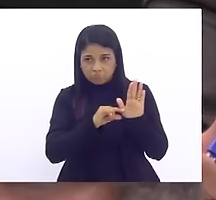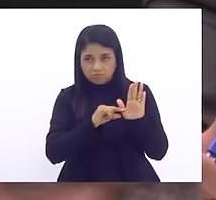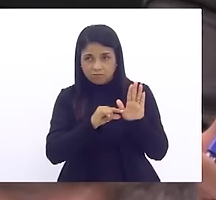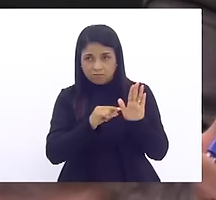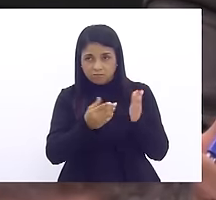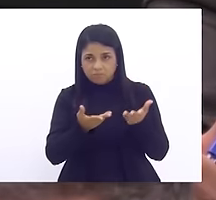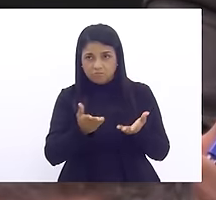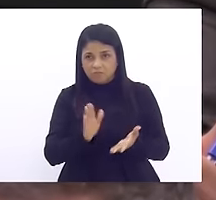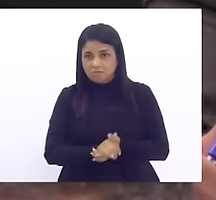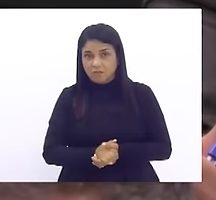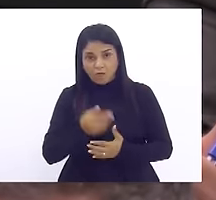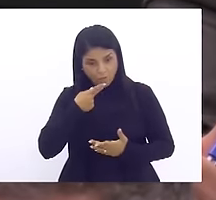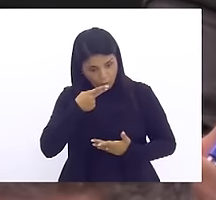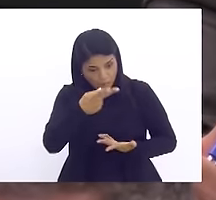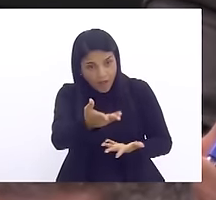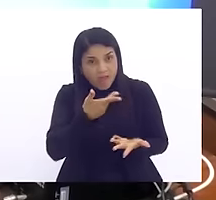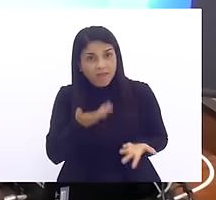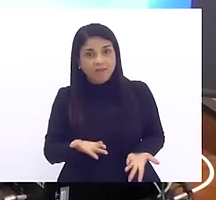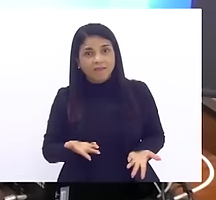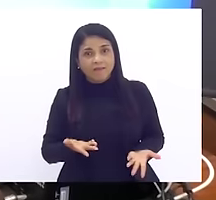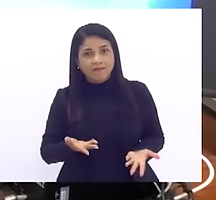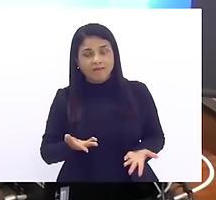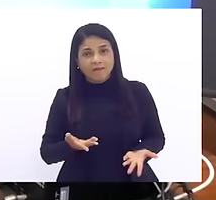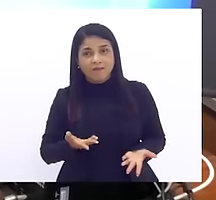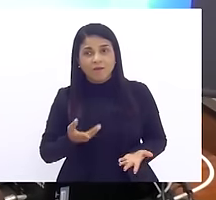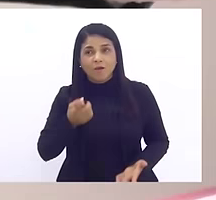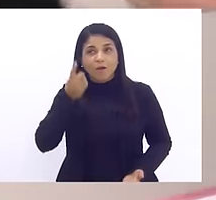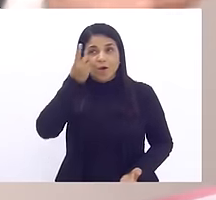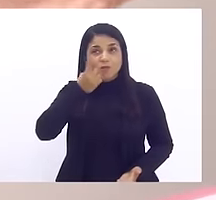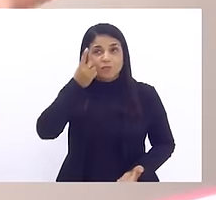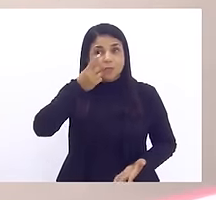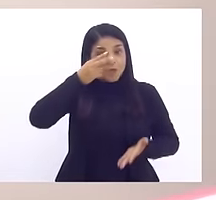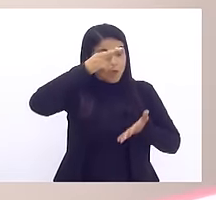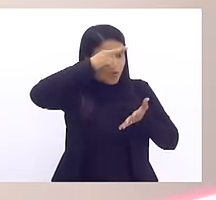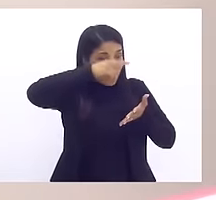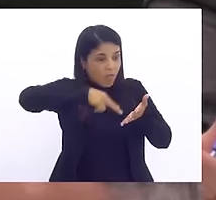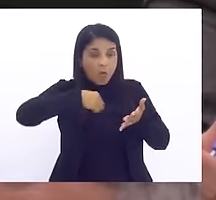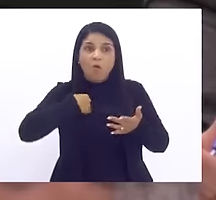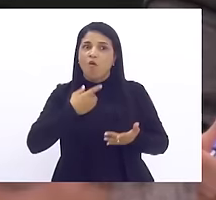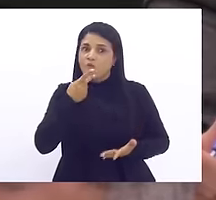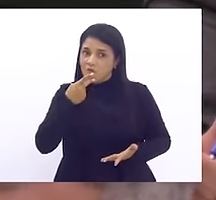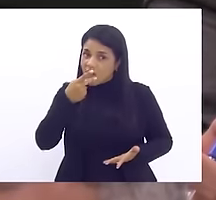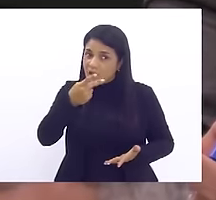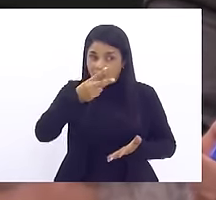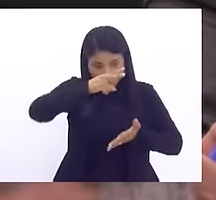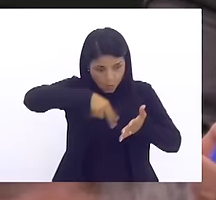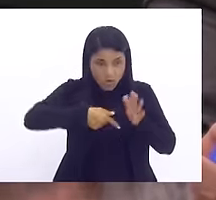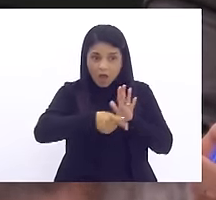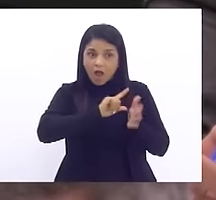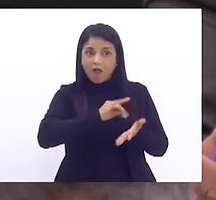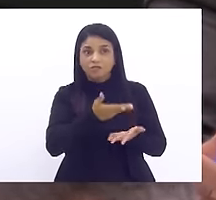essa por exemplo acabou de ler a causa só disse que não sabia disso